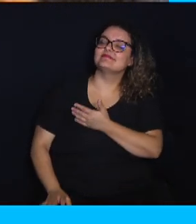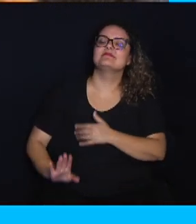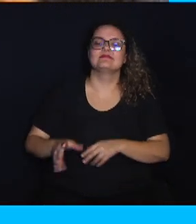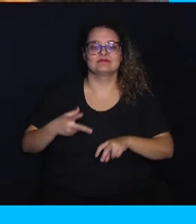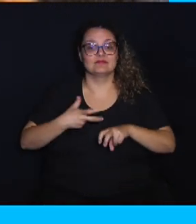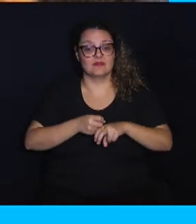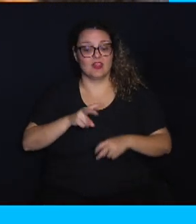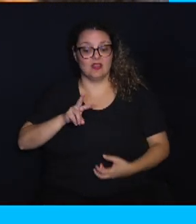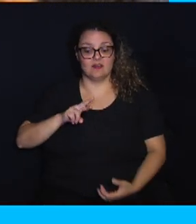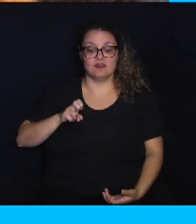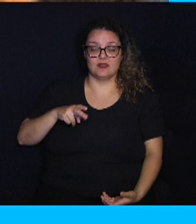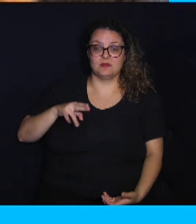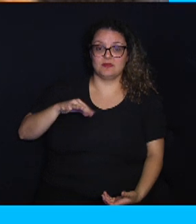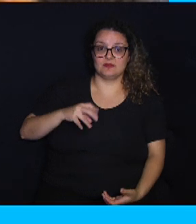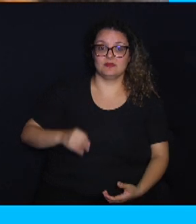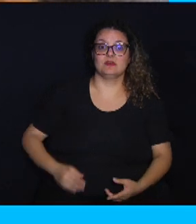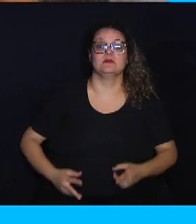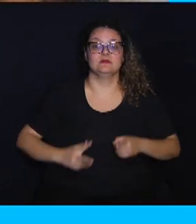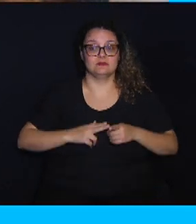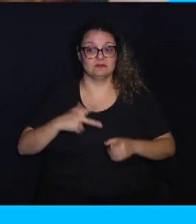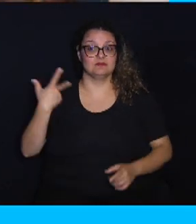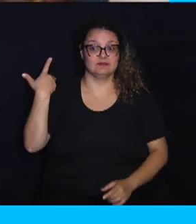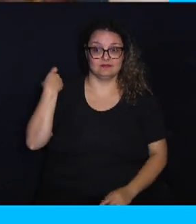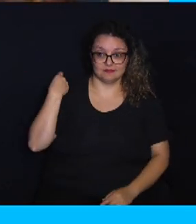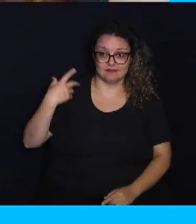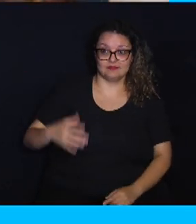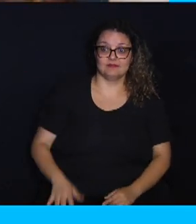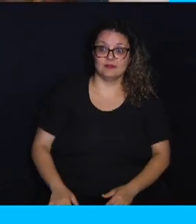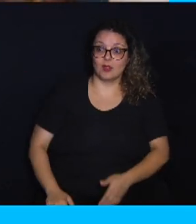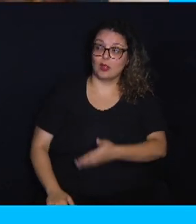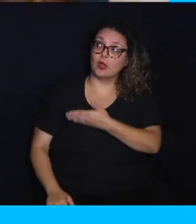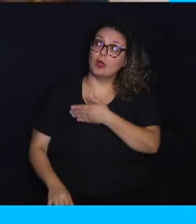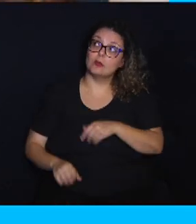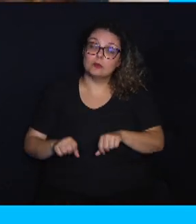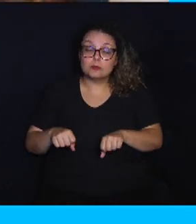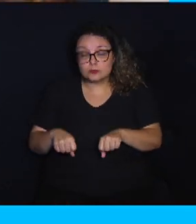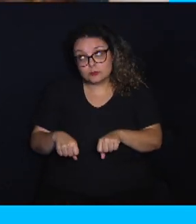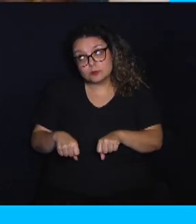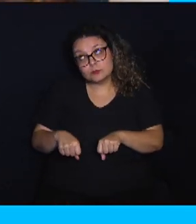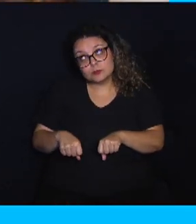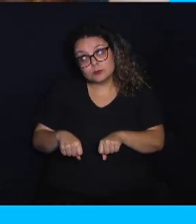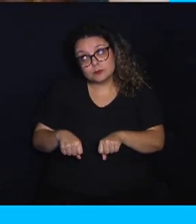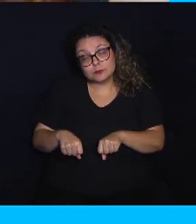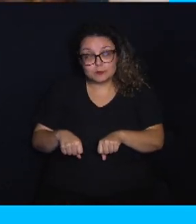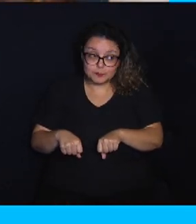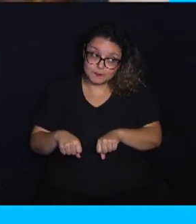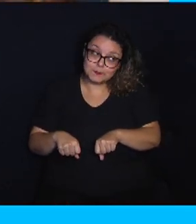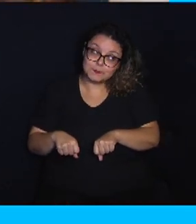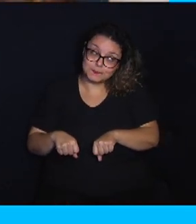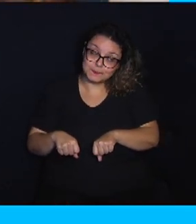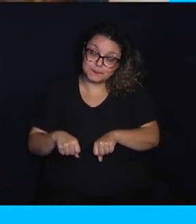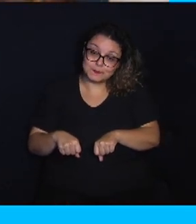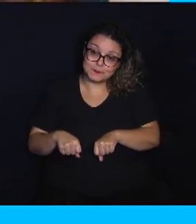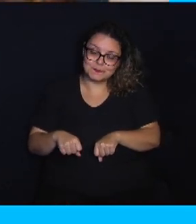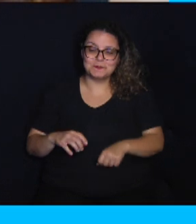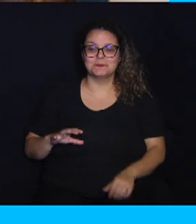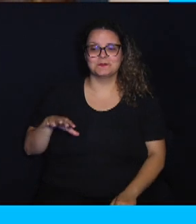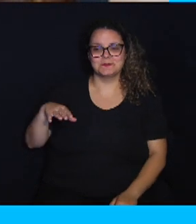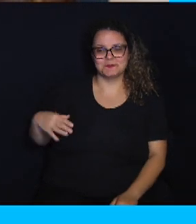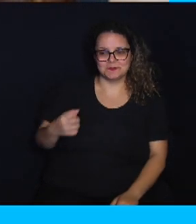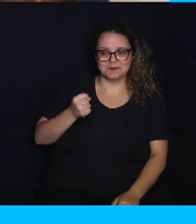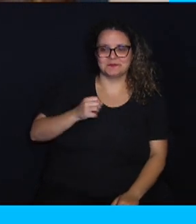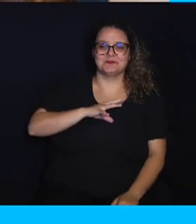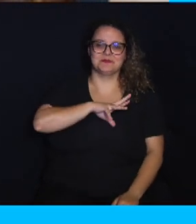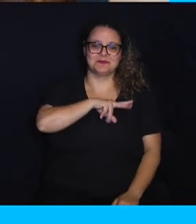vermifugado, castrado e vacinado. A Siena, essa doguinha de olhar meigo, foi resgatada pelo SAMU Animal